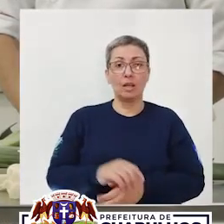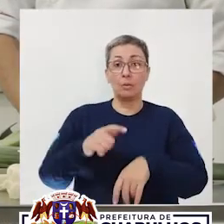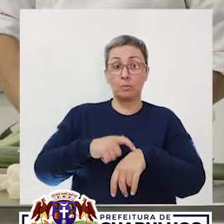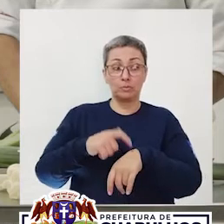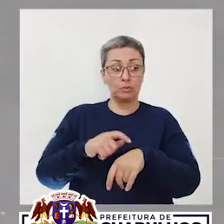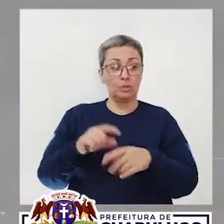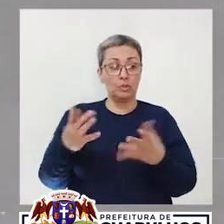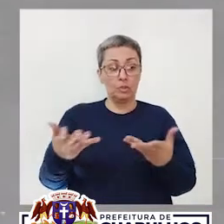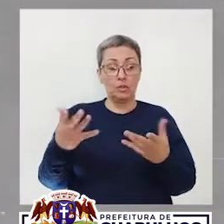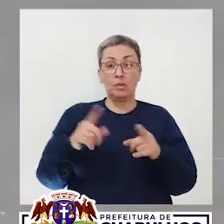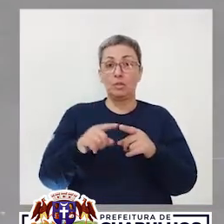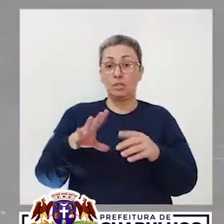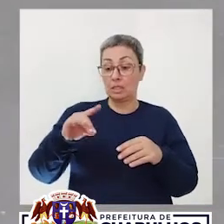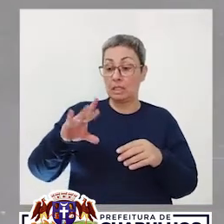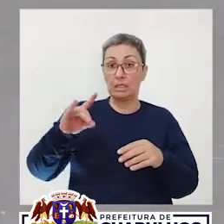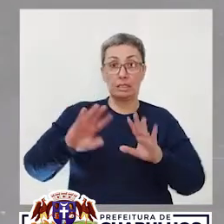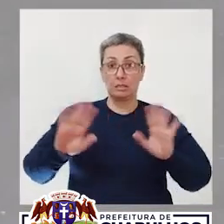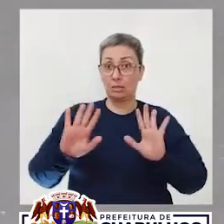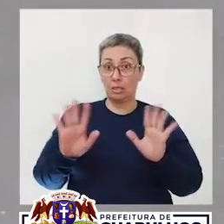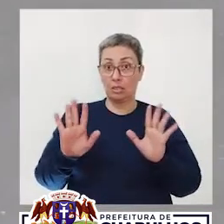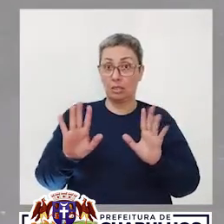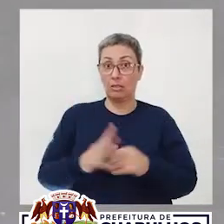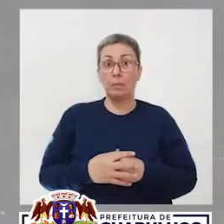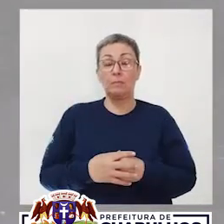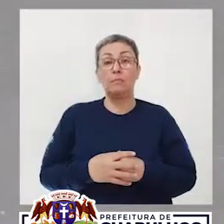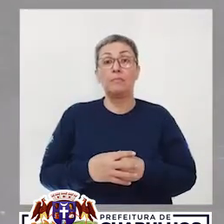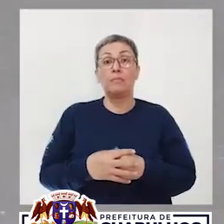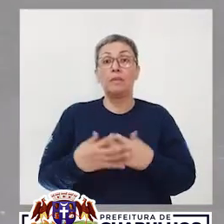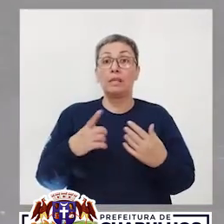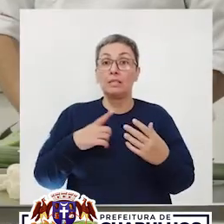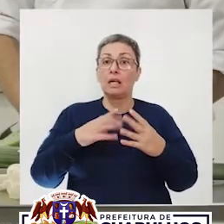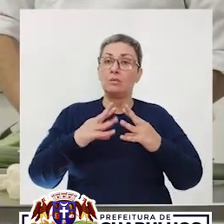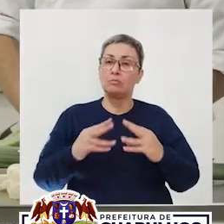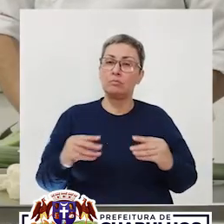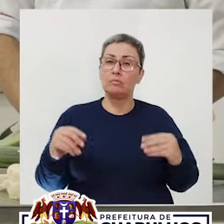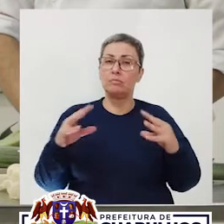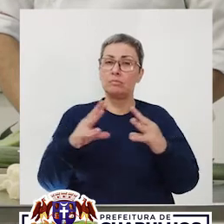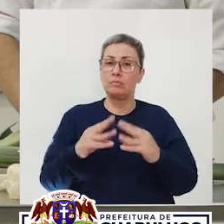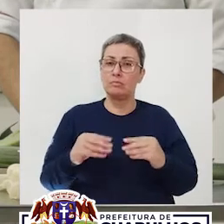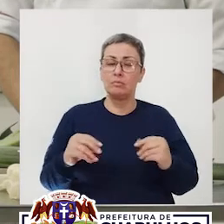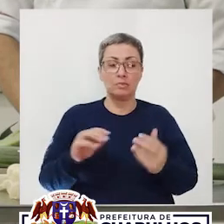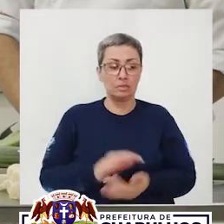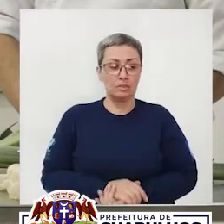O ponto dela, ela não tá grudando mais na mão, tá? Ela tá macia.